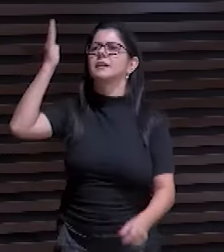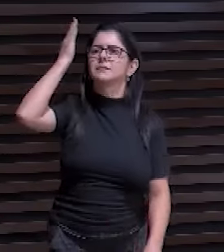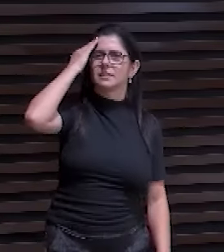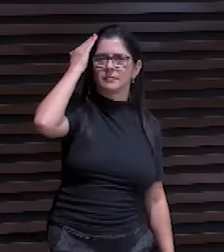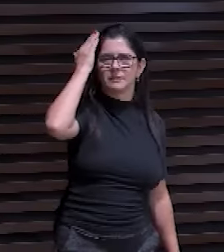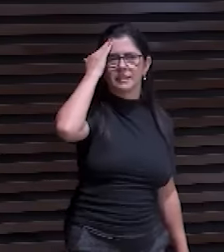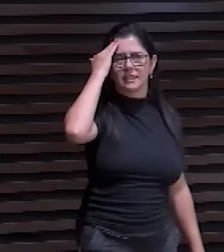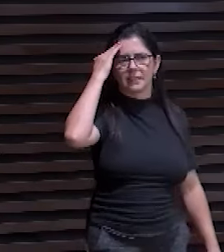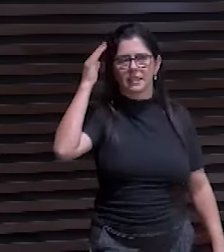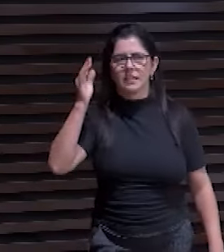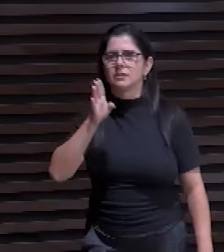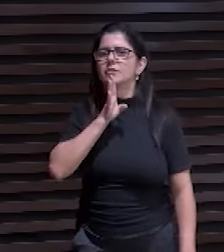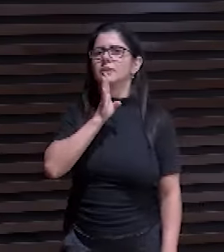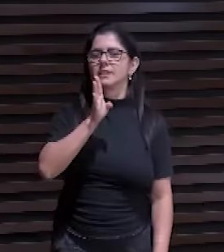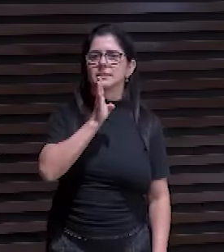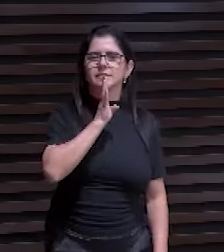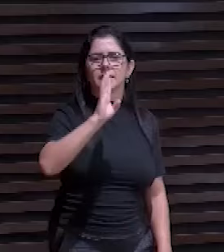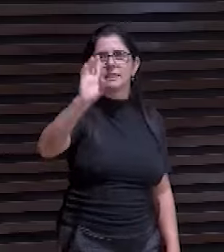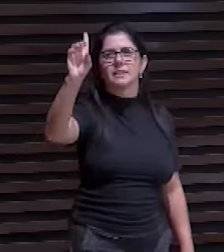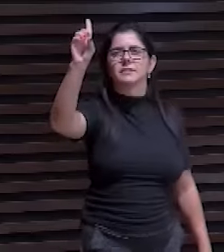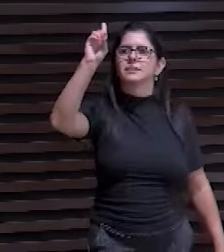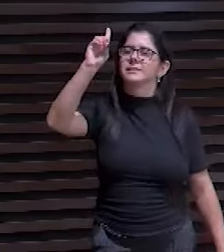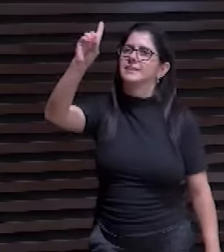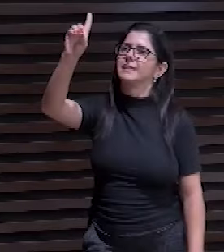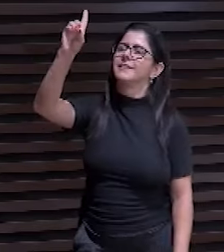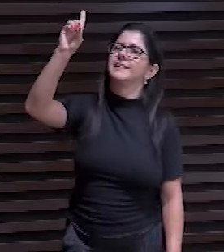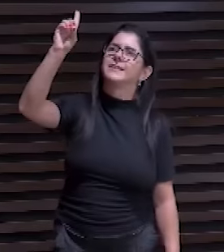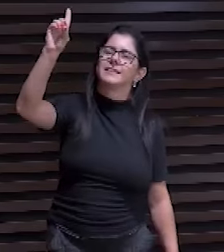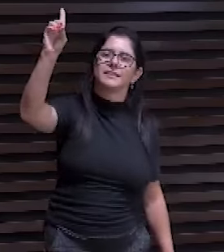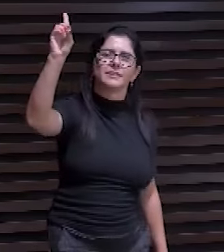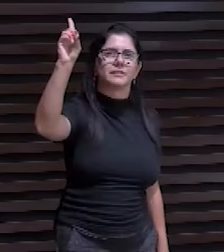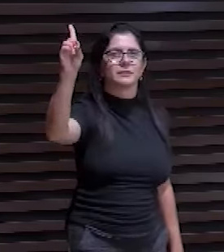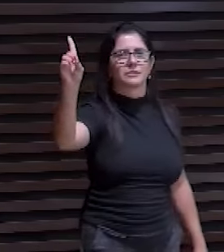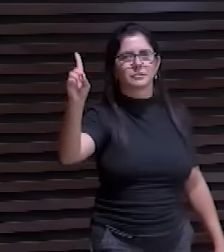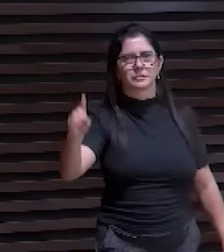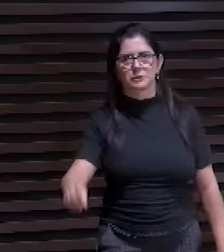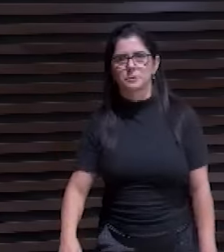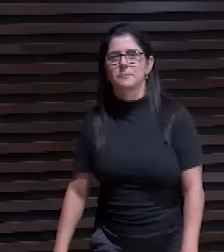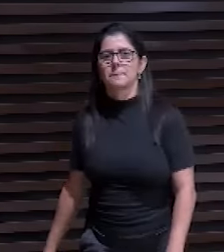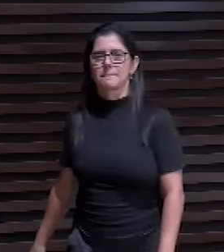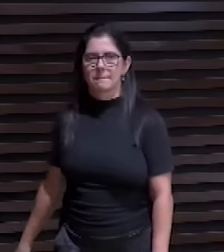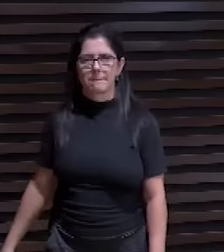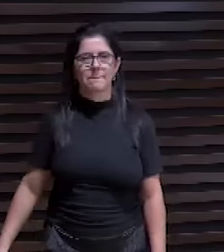riquezas, o saber e o conhecer de Deus.